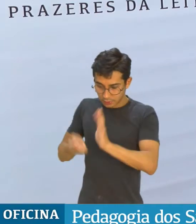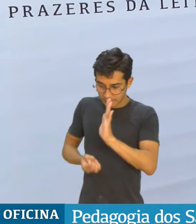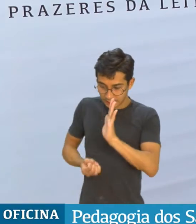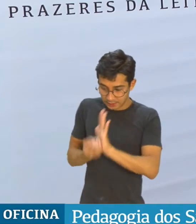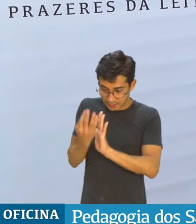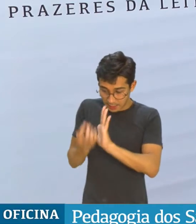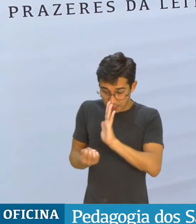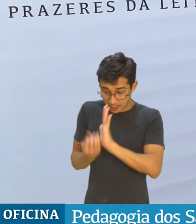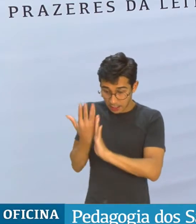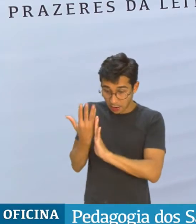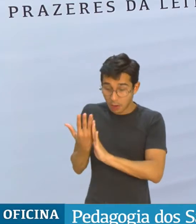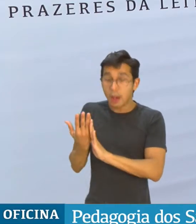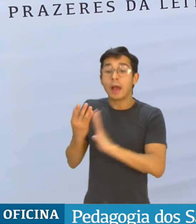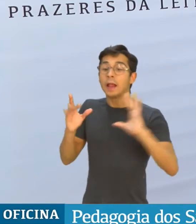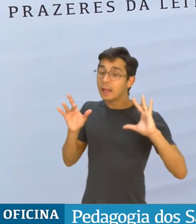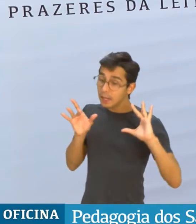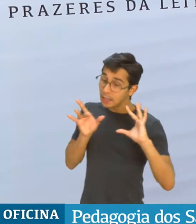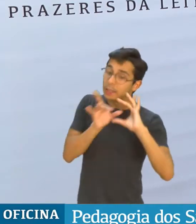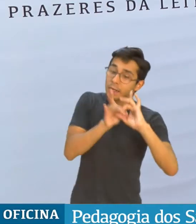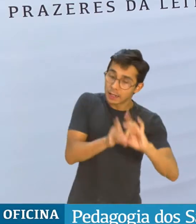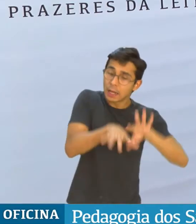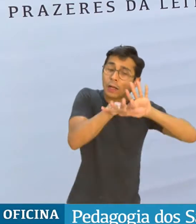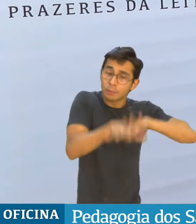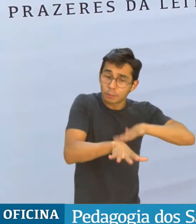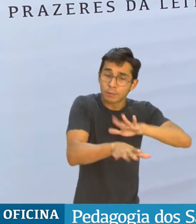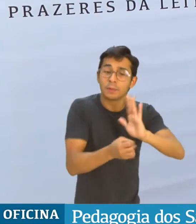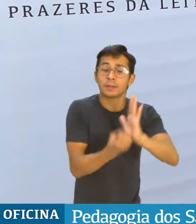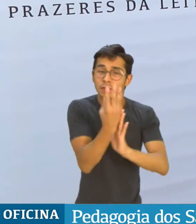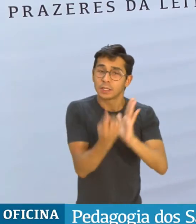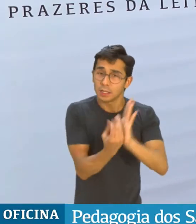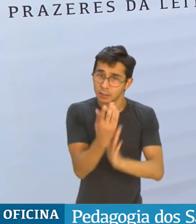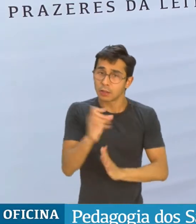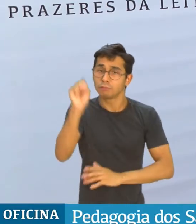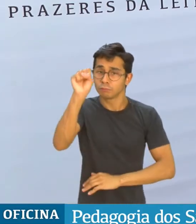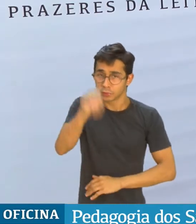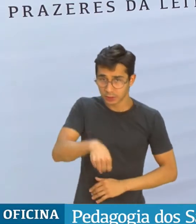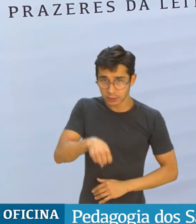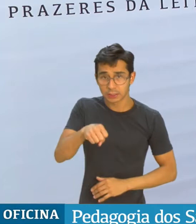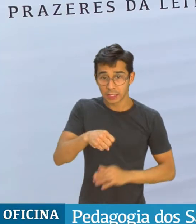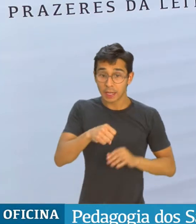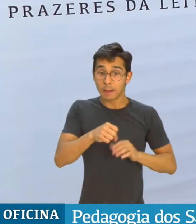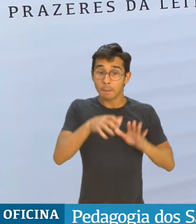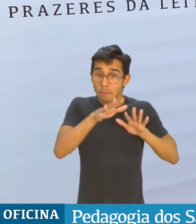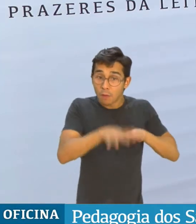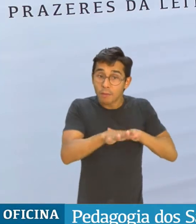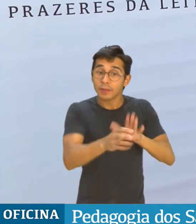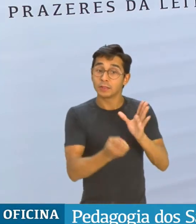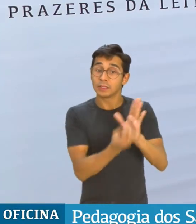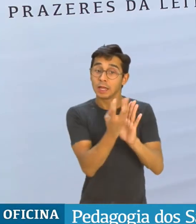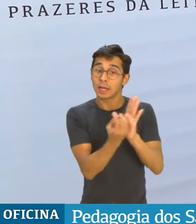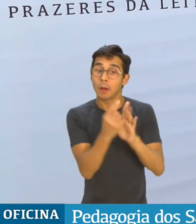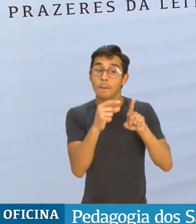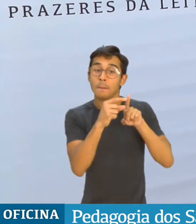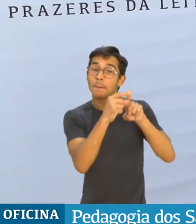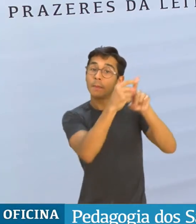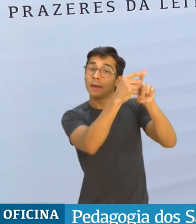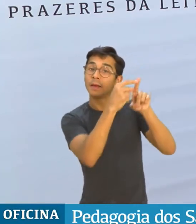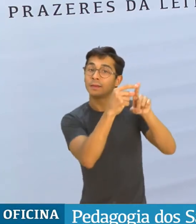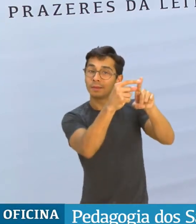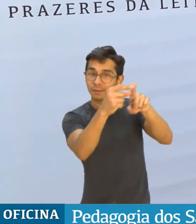não esteja associada ao movimento de saraus e movimento de saraus da periferia, né? E que não esteja associada